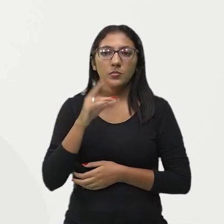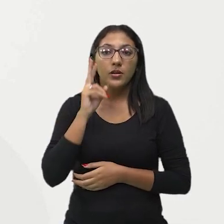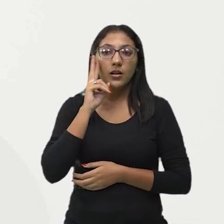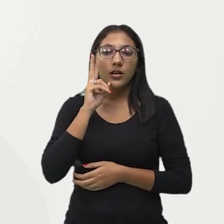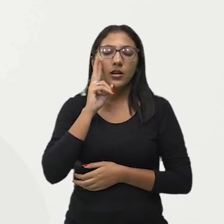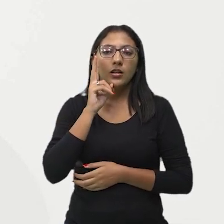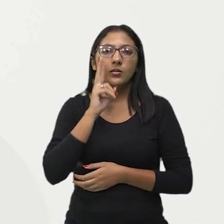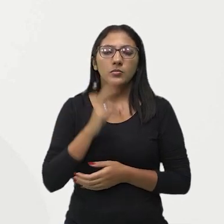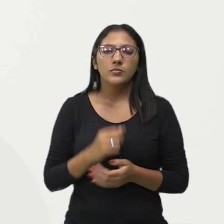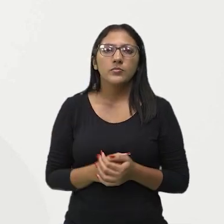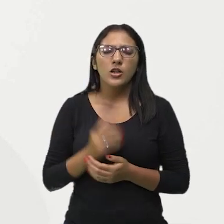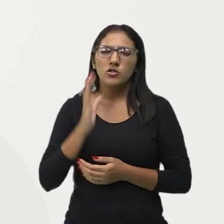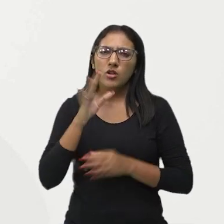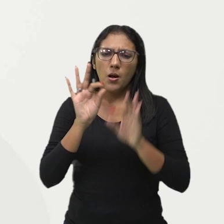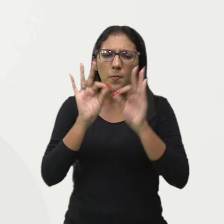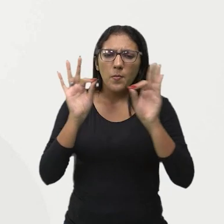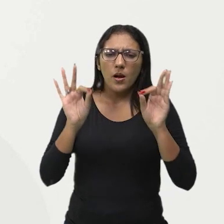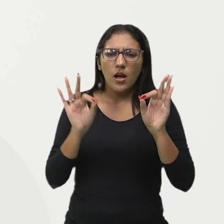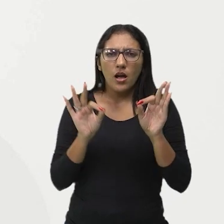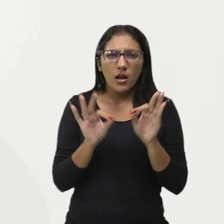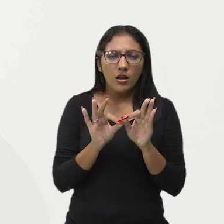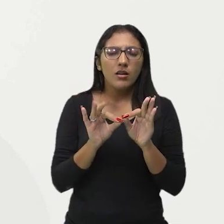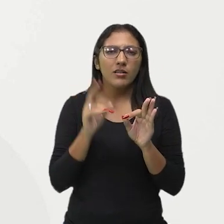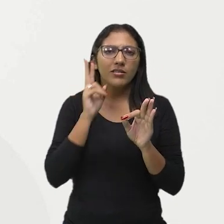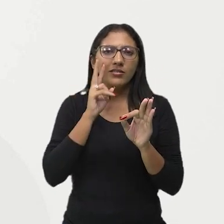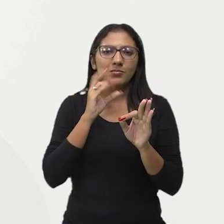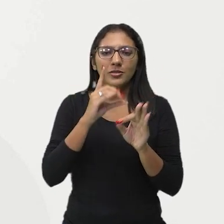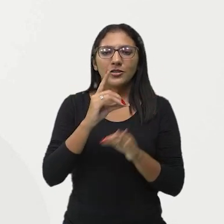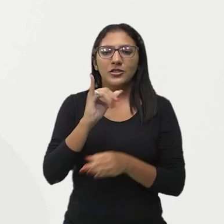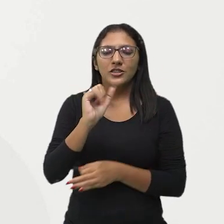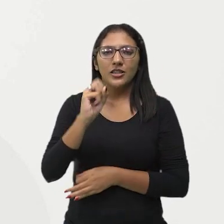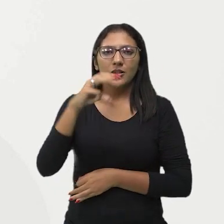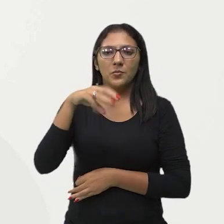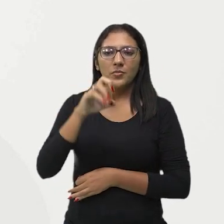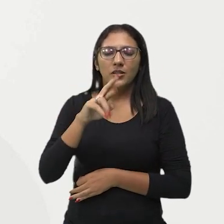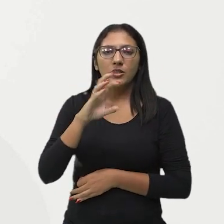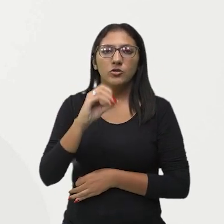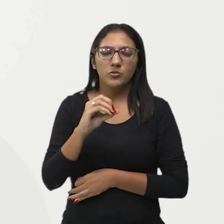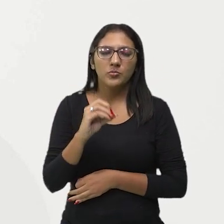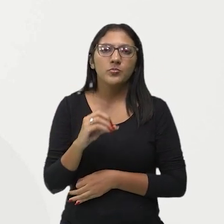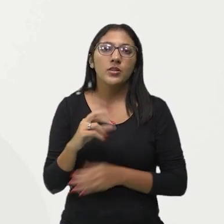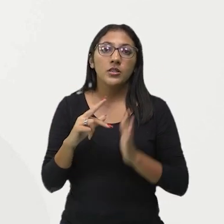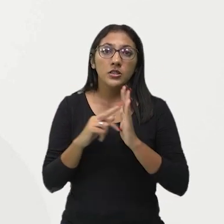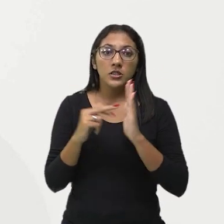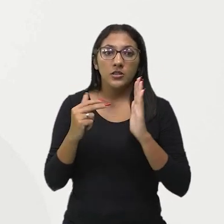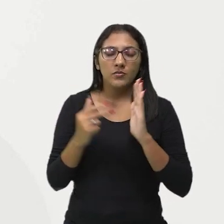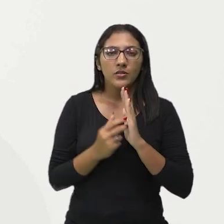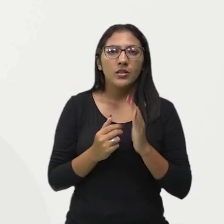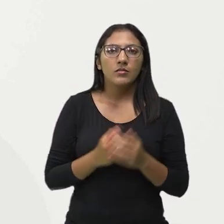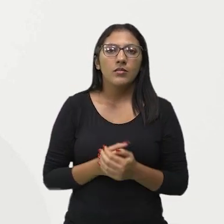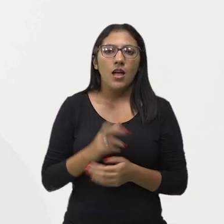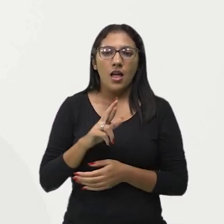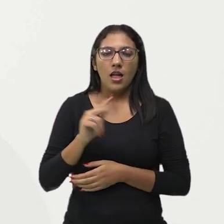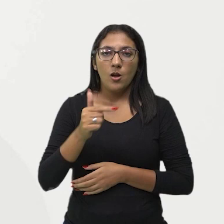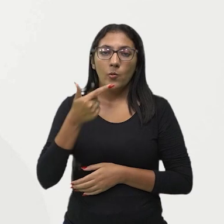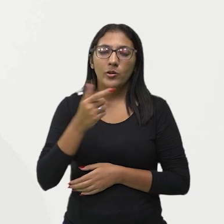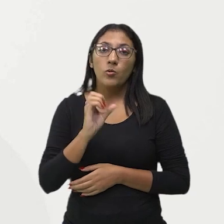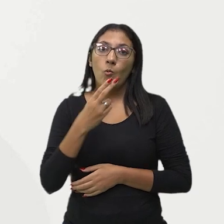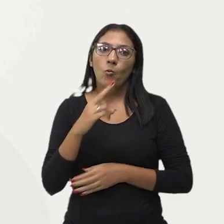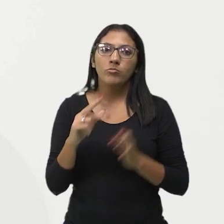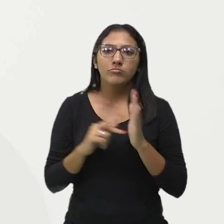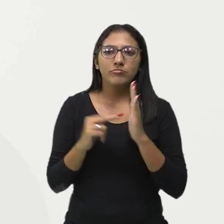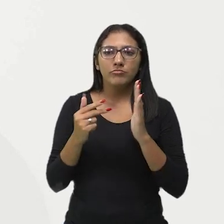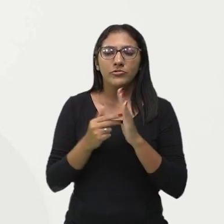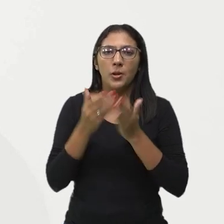vezes o raio, ou simplesmente dizer que o raio é a metade do diâmetro, tá legal? Então nós temos que calcular o comprimento